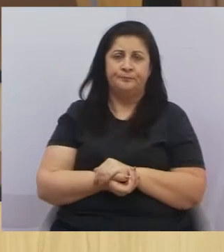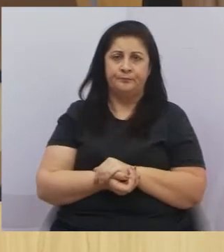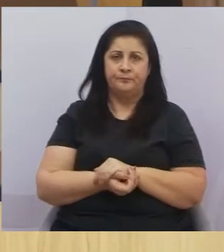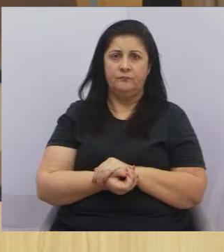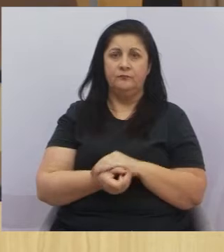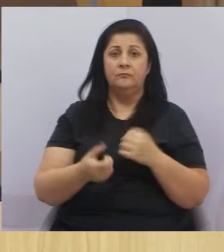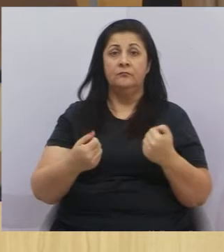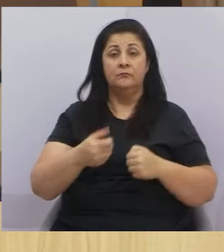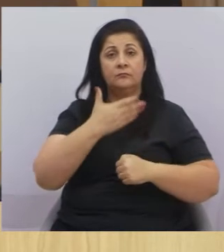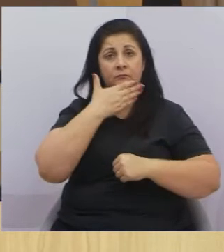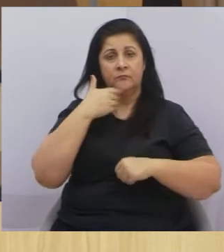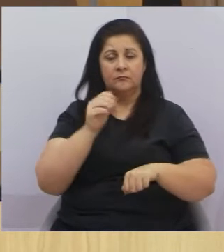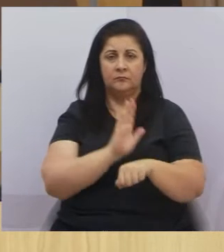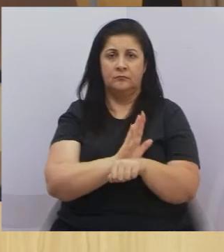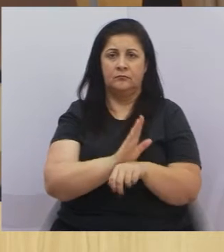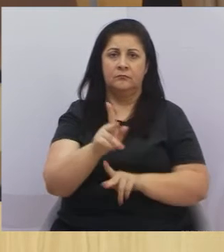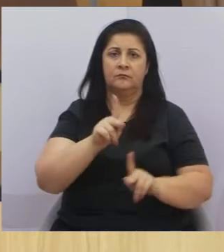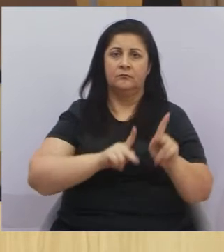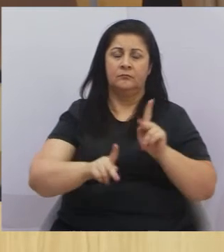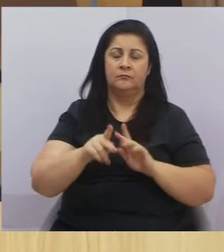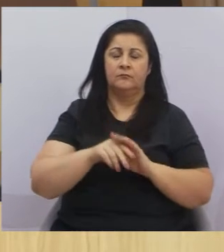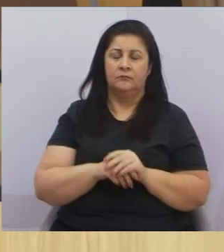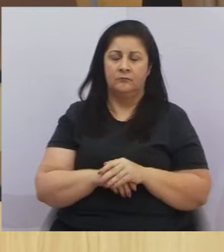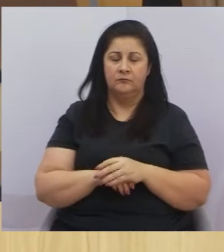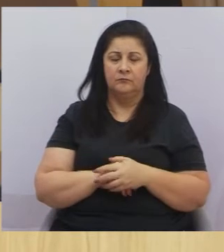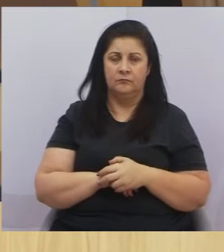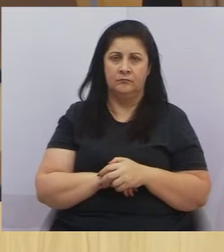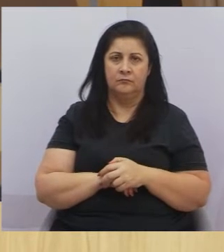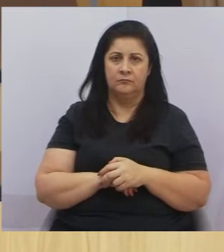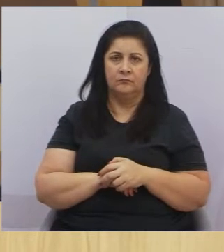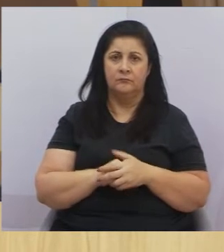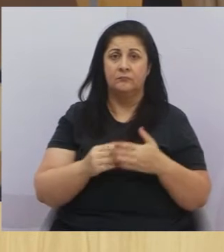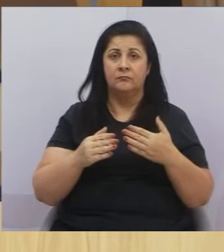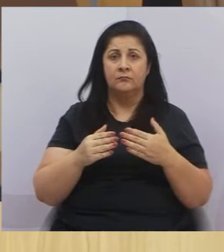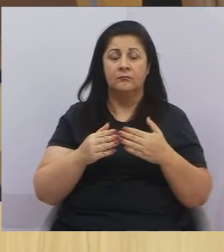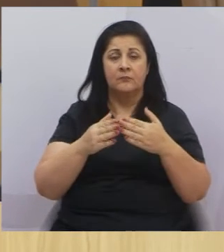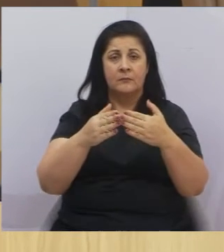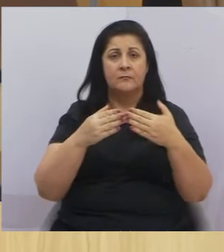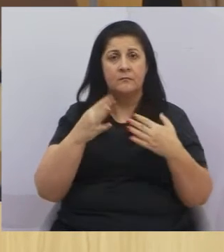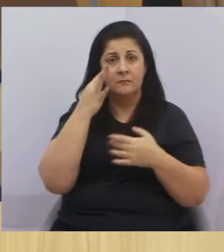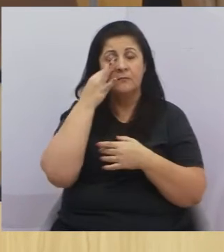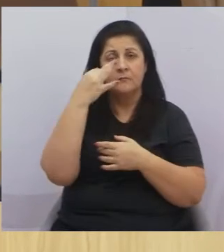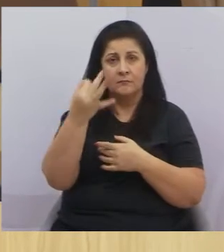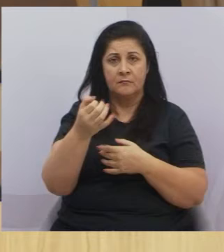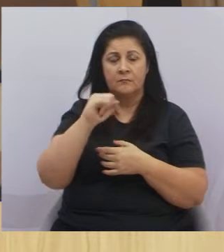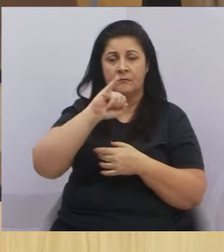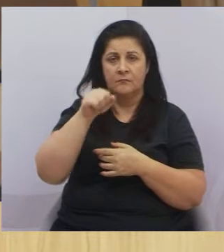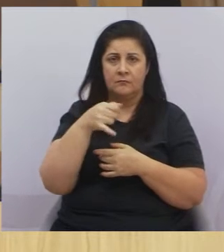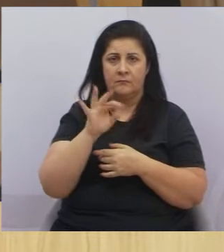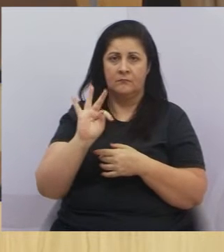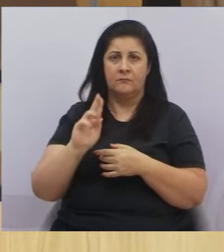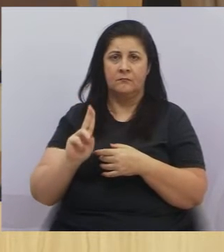melhor atenderão a população do bairro. Assim sendo, muito respeitosamente recorremos à compreensão aos préstimos